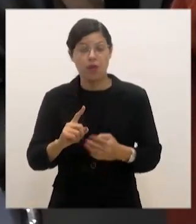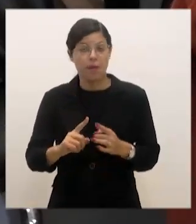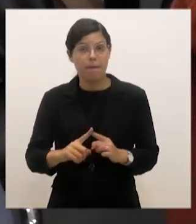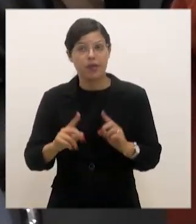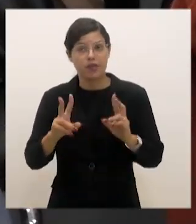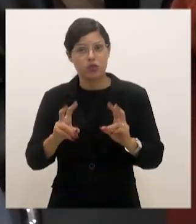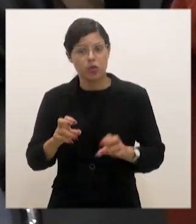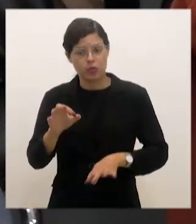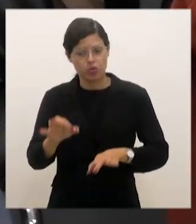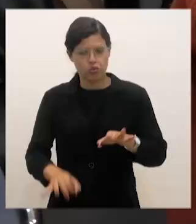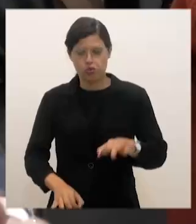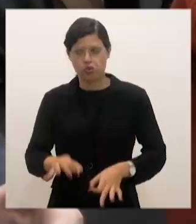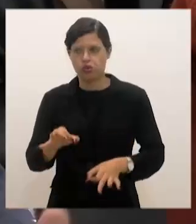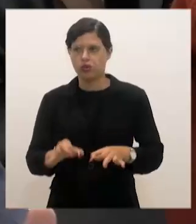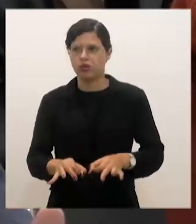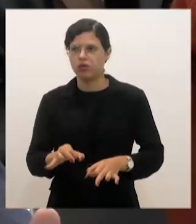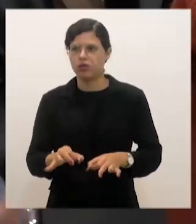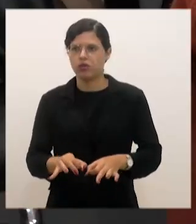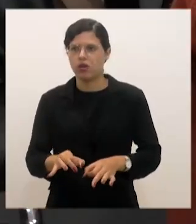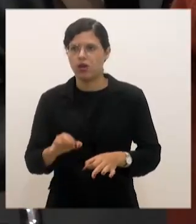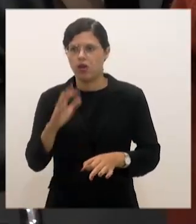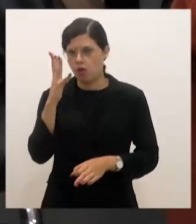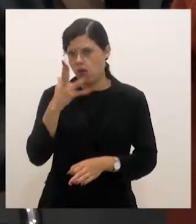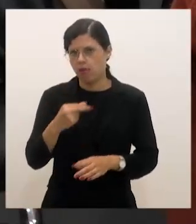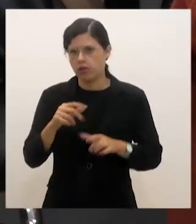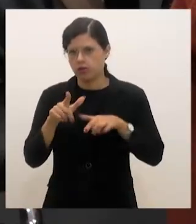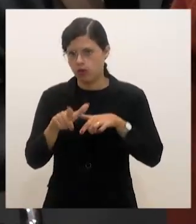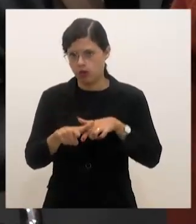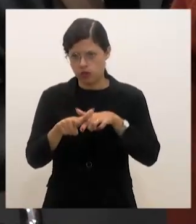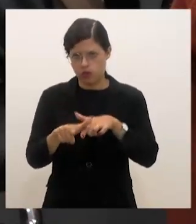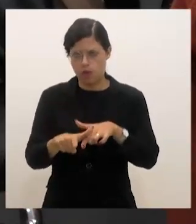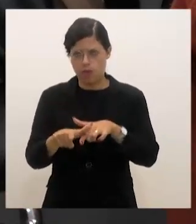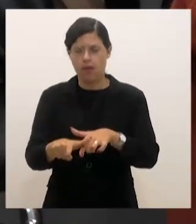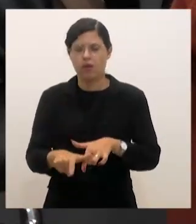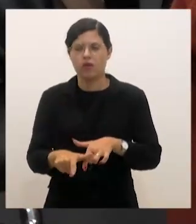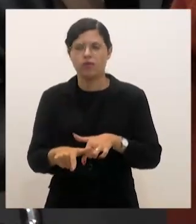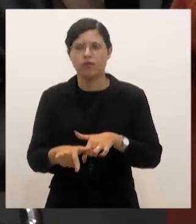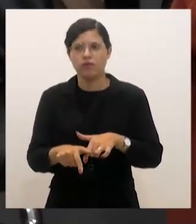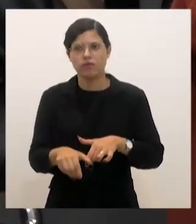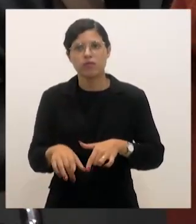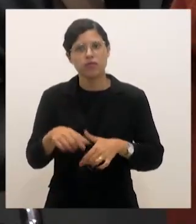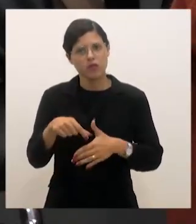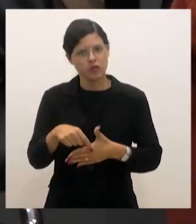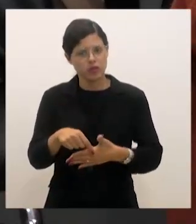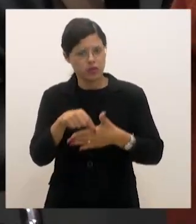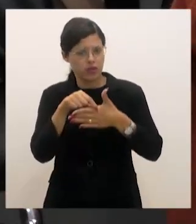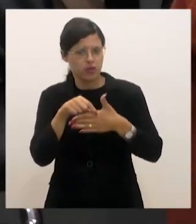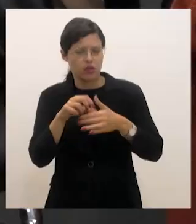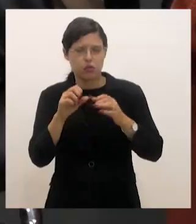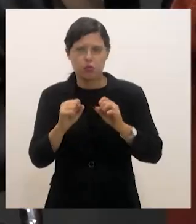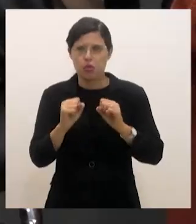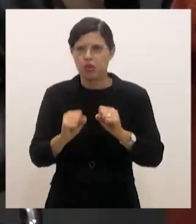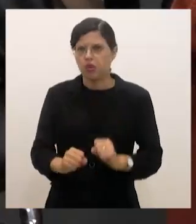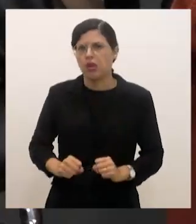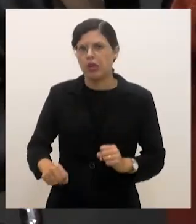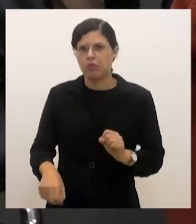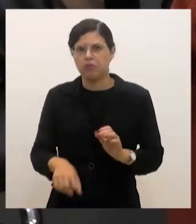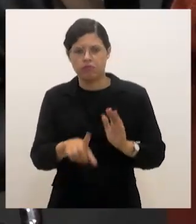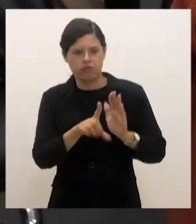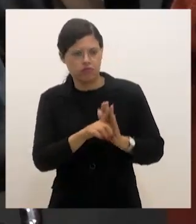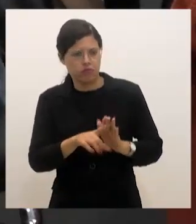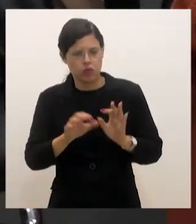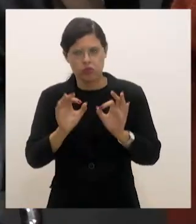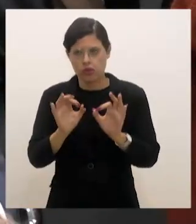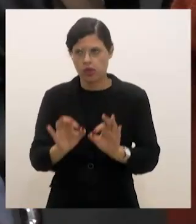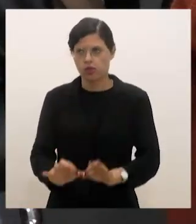de justiça, tanto com a Umbanda quanto o Candomblé, os seus dirigentes poderem legalmente, tudo